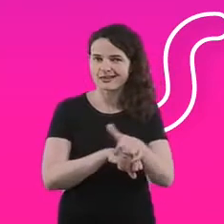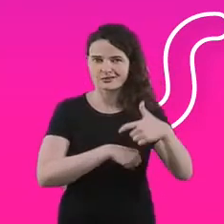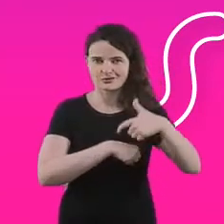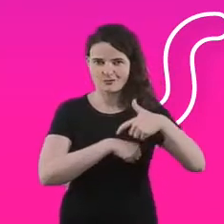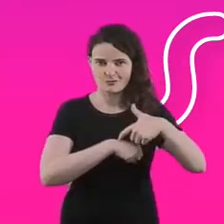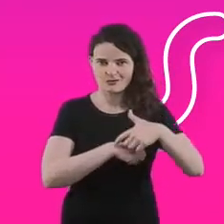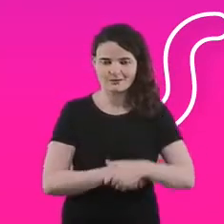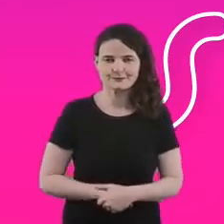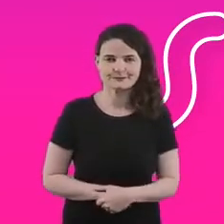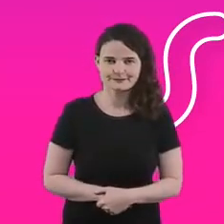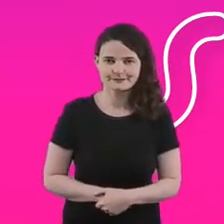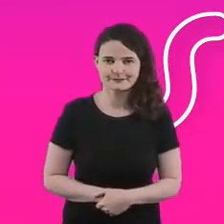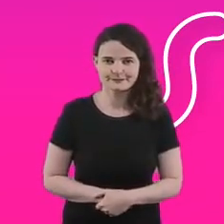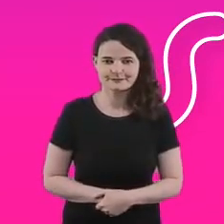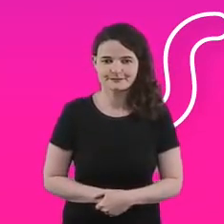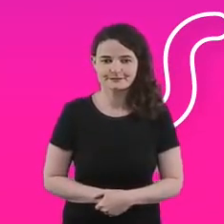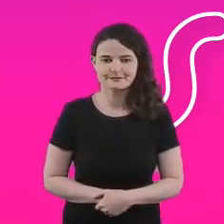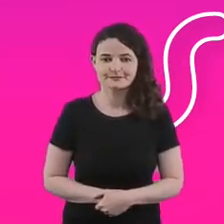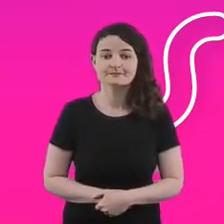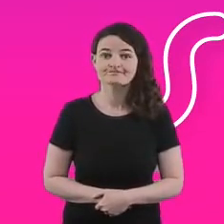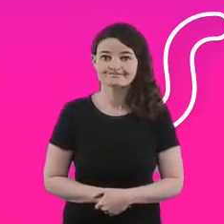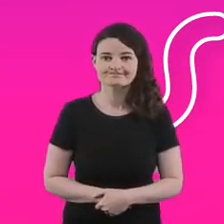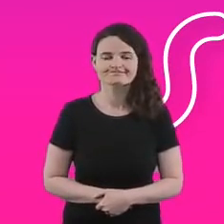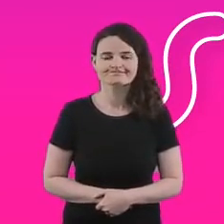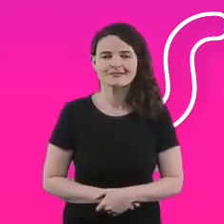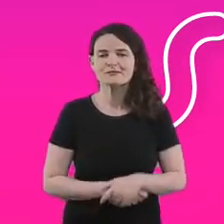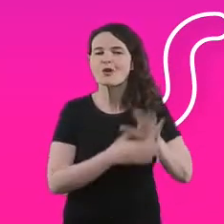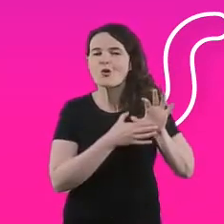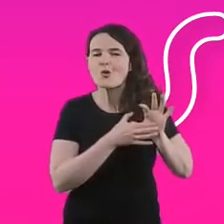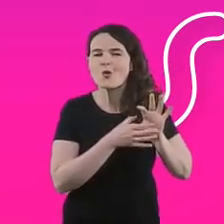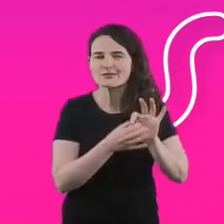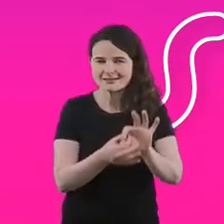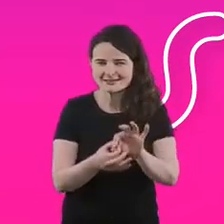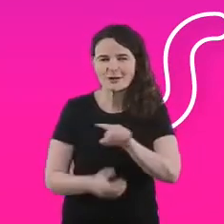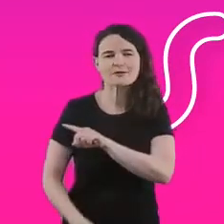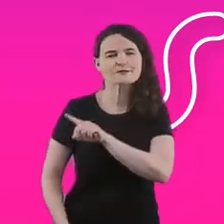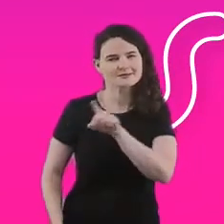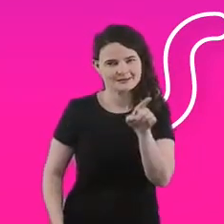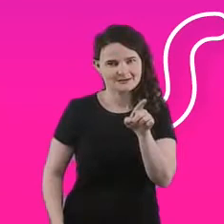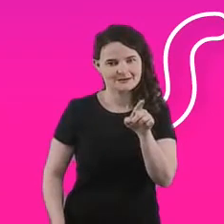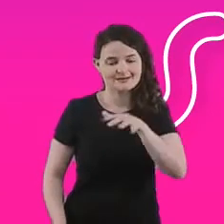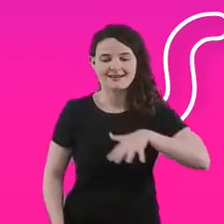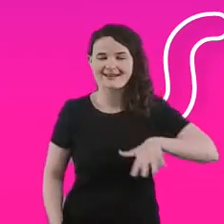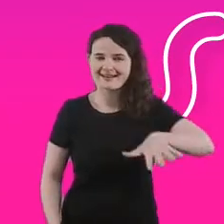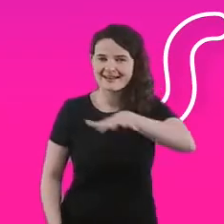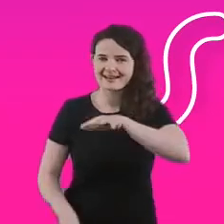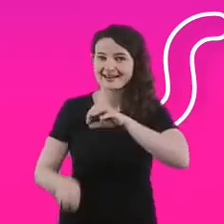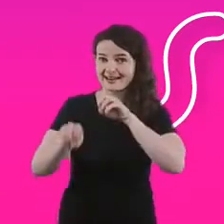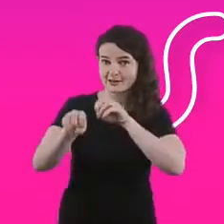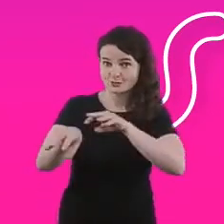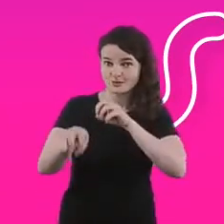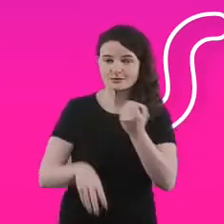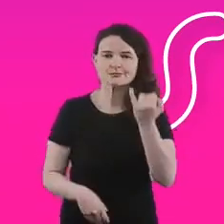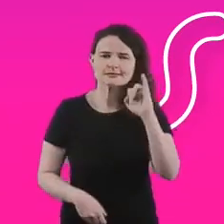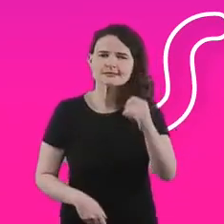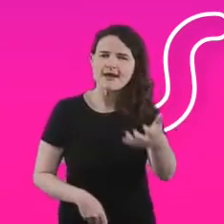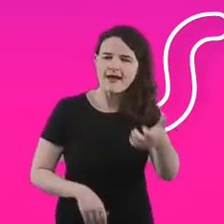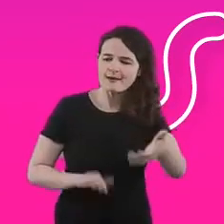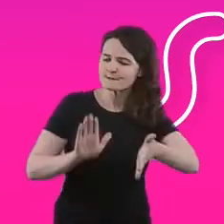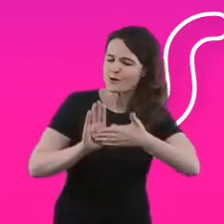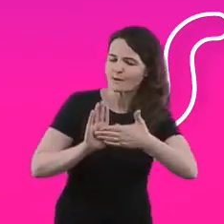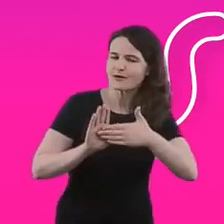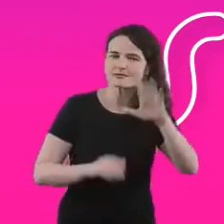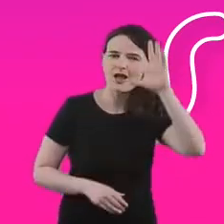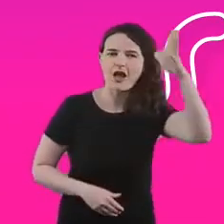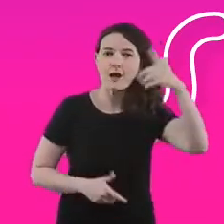ações. E para contextualizar, né, em educação, principalmente, quando você se propõe a resolver um problema complexo, não adianta você achar que você